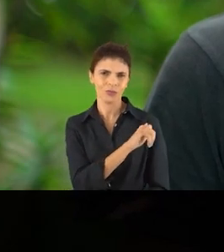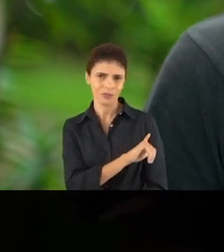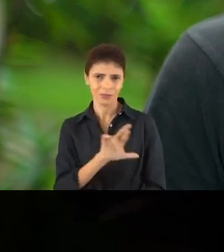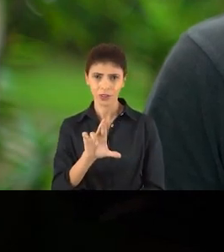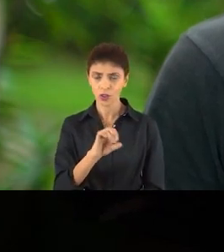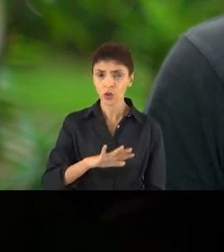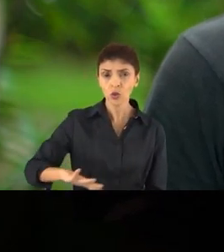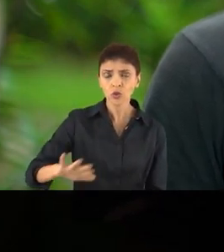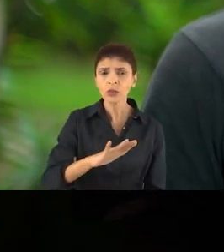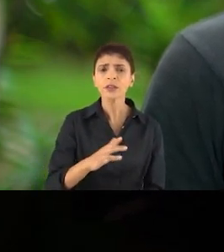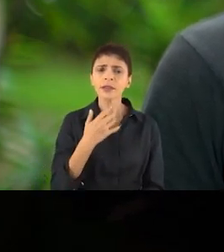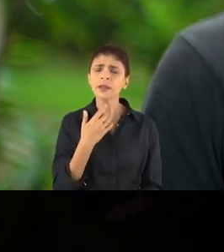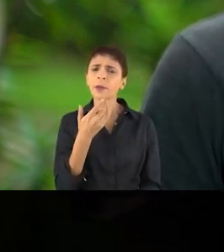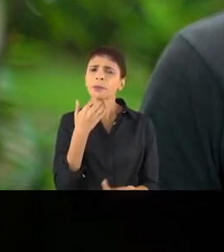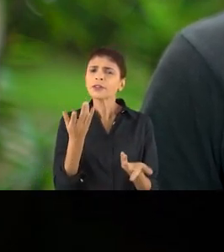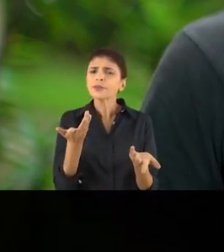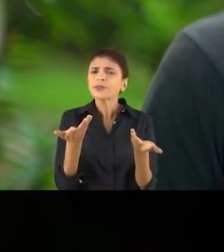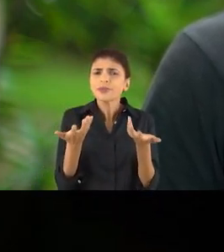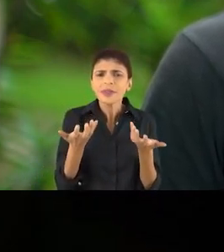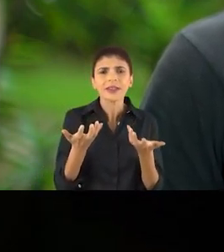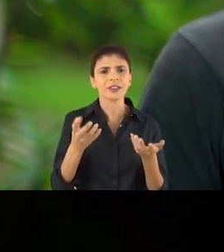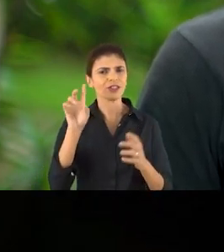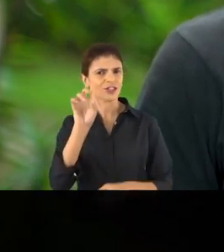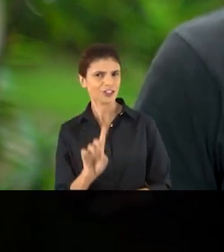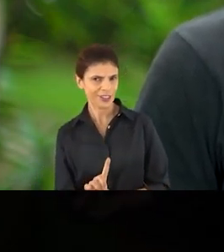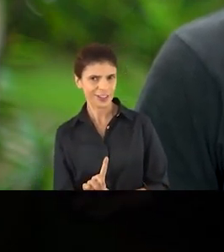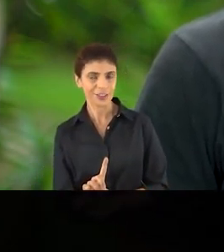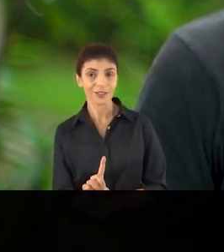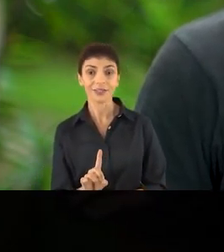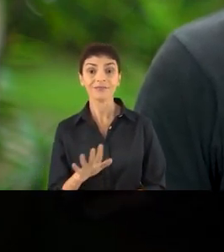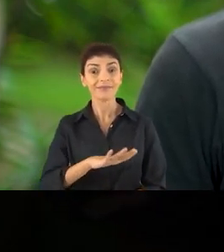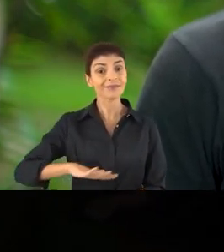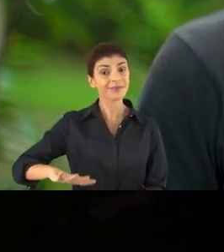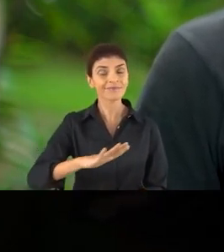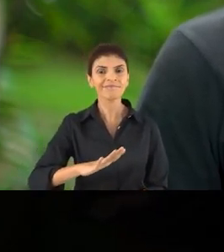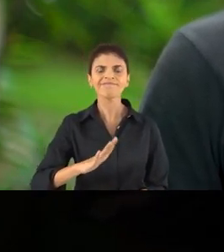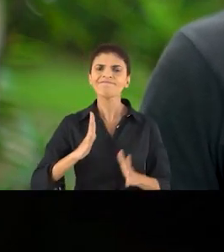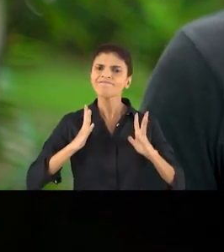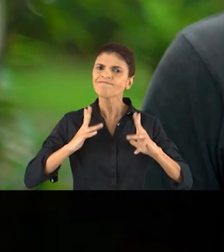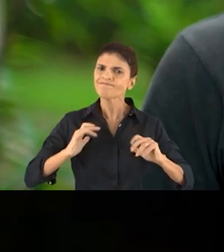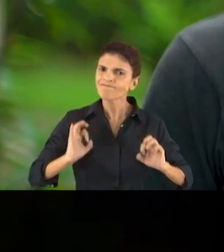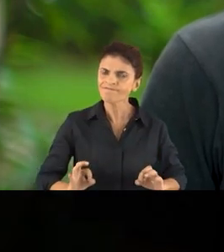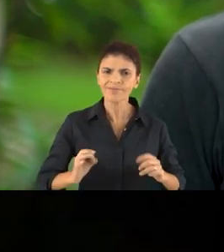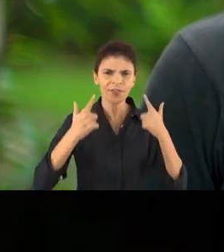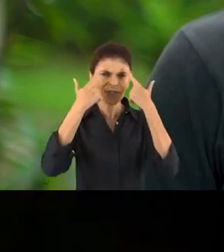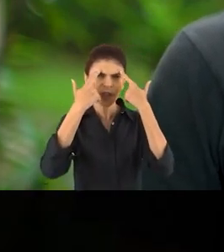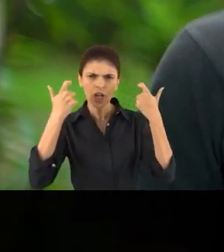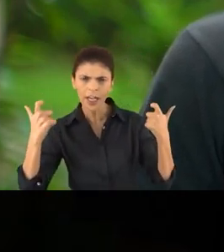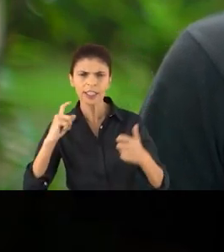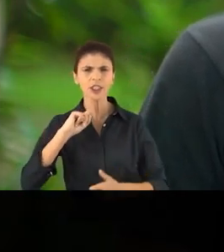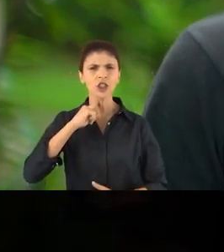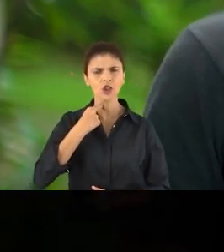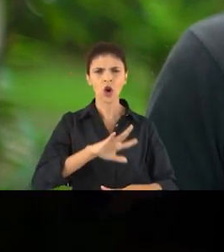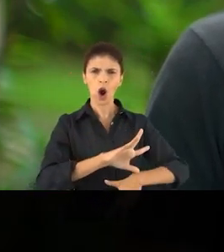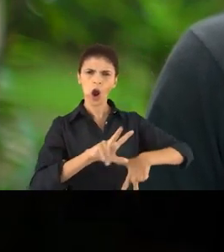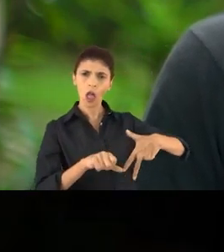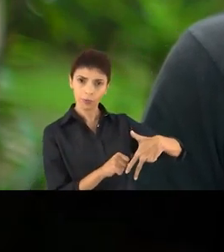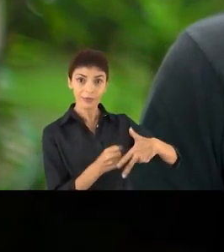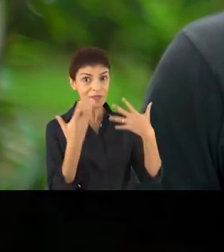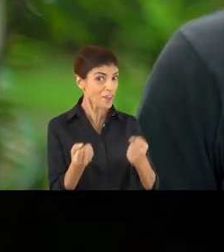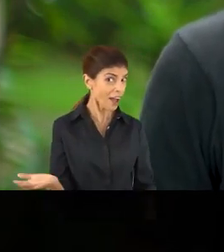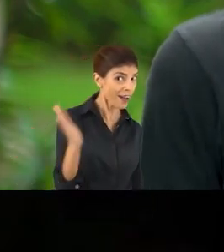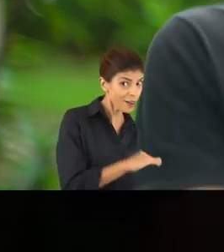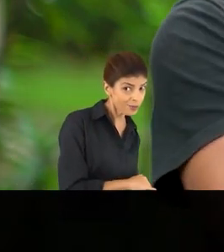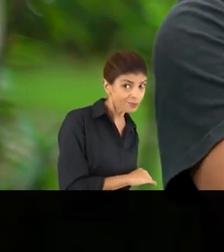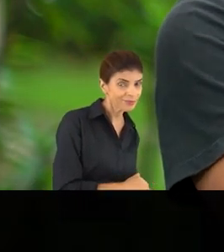velhas práticas políticas e exigir nossos direitos. Queremos uma cidade limpa da sujeira, da violência e da